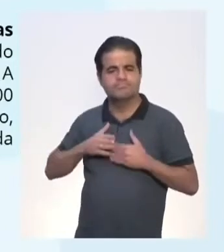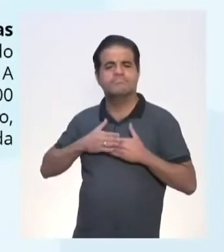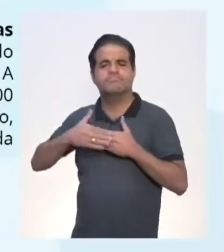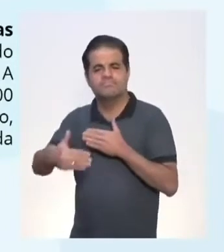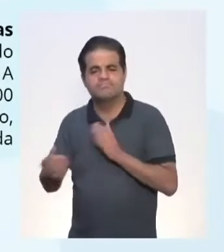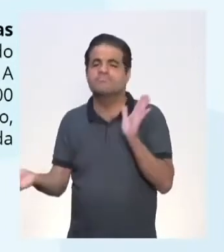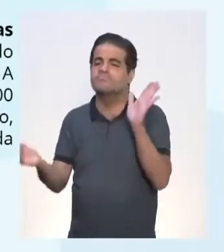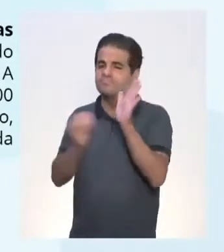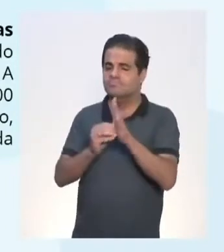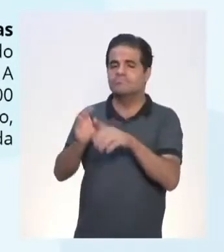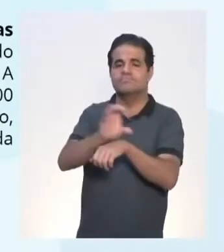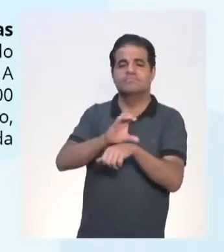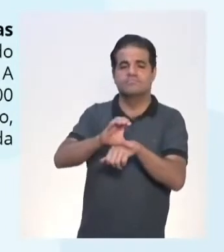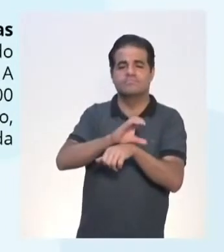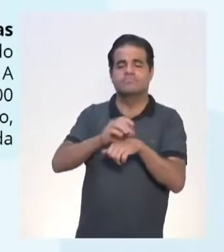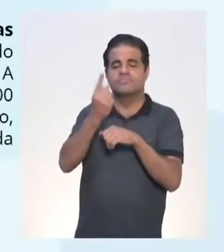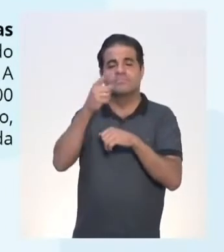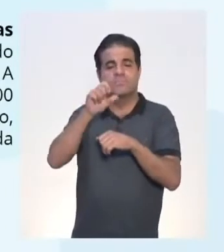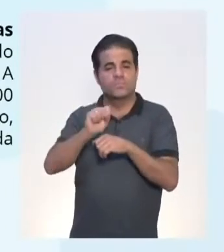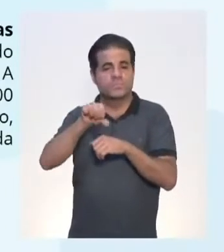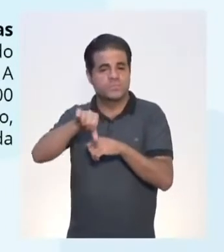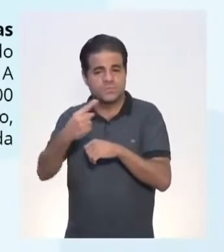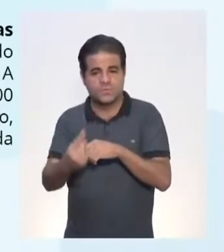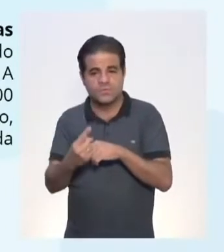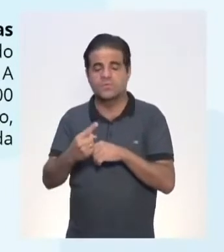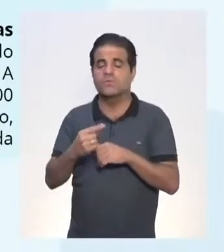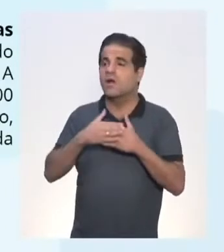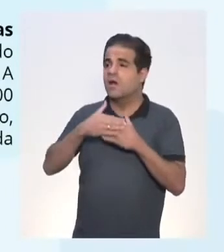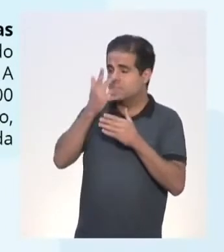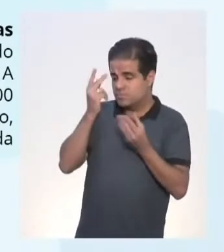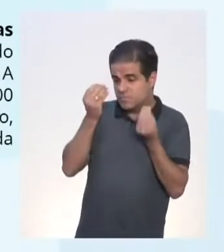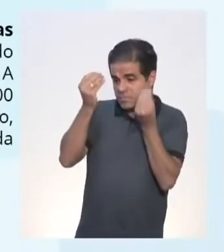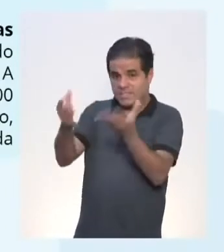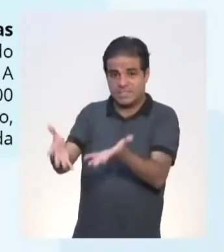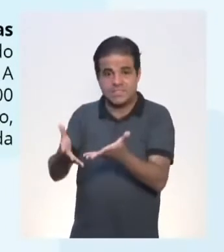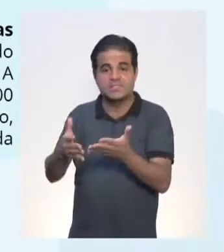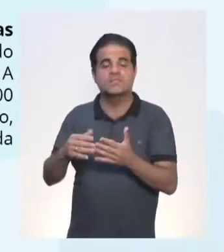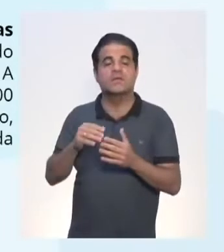pela Constituição de 1891 aos cidadãos